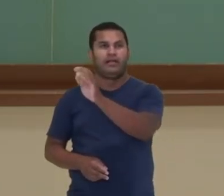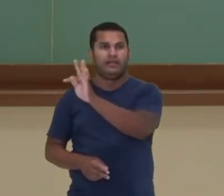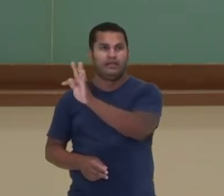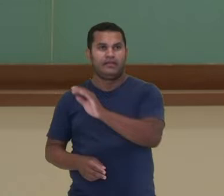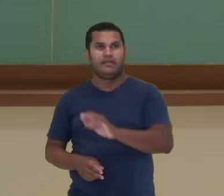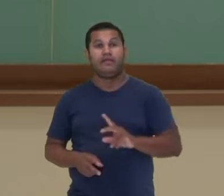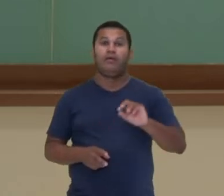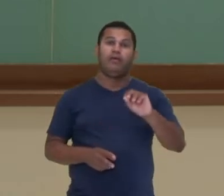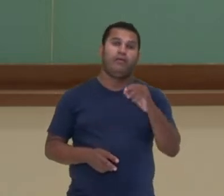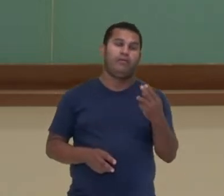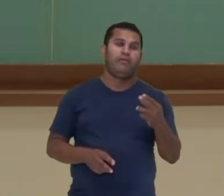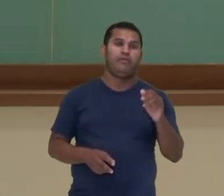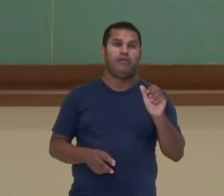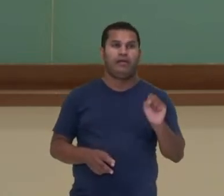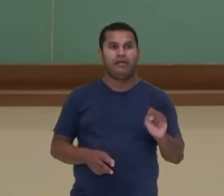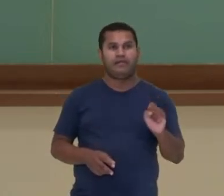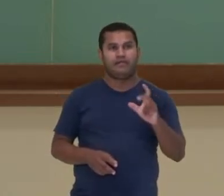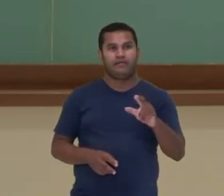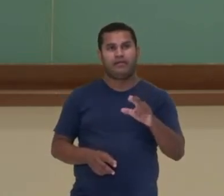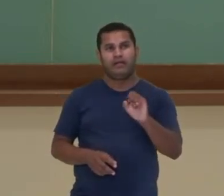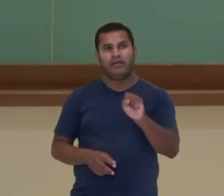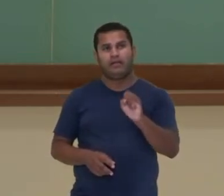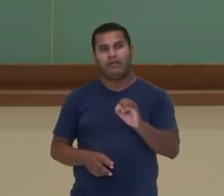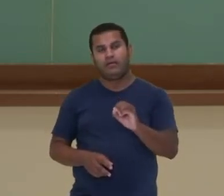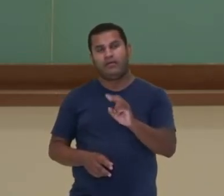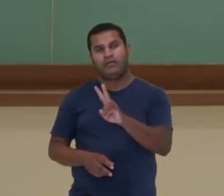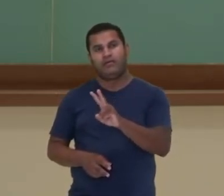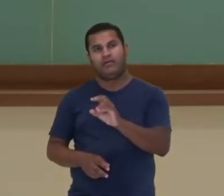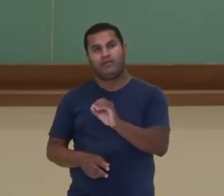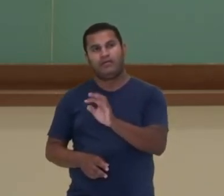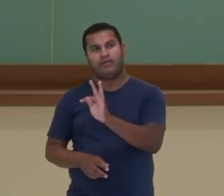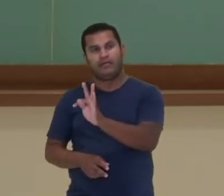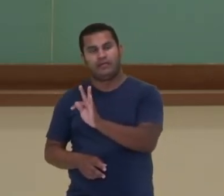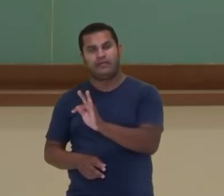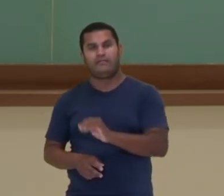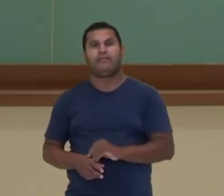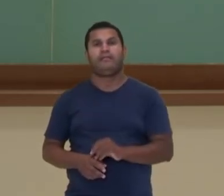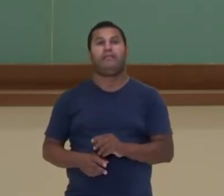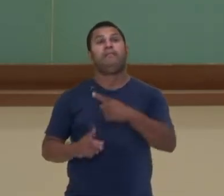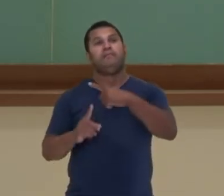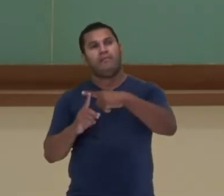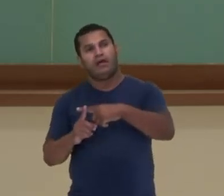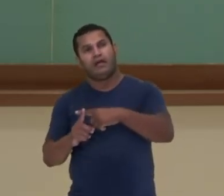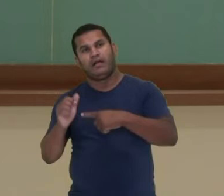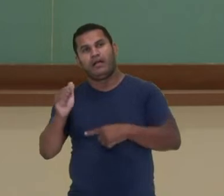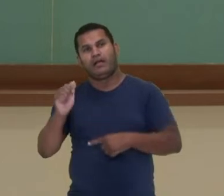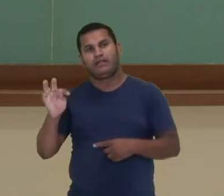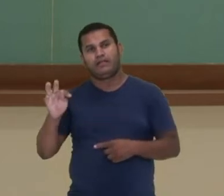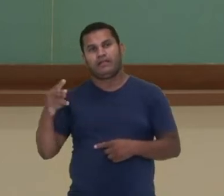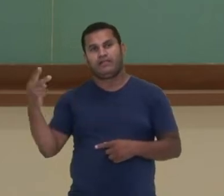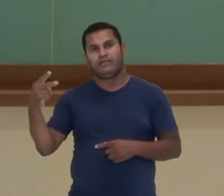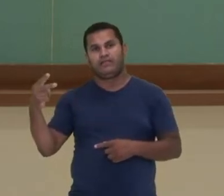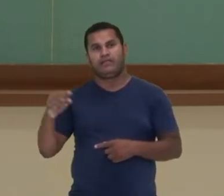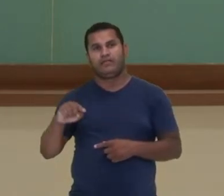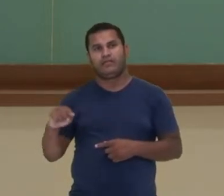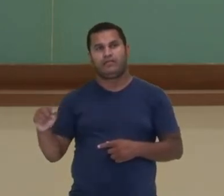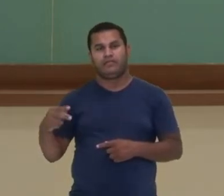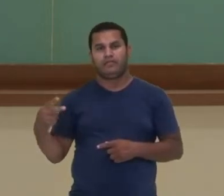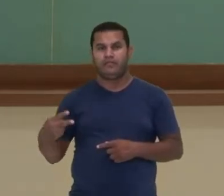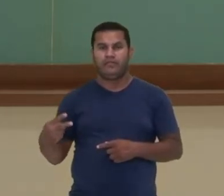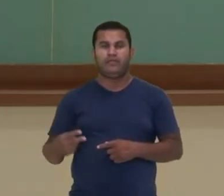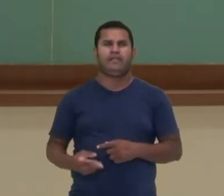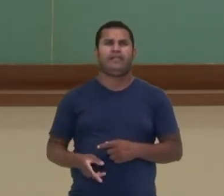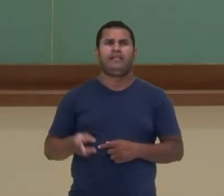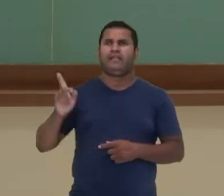com o tempo e a variável posição com o tempo, certo? Então o tempo, ele é o fator variável ali em todos eles. Então a